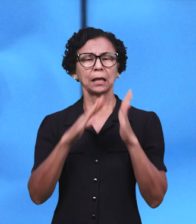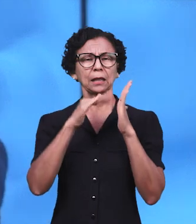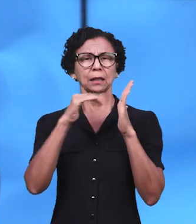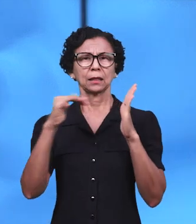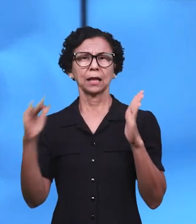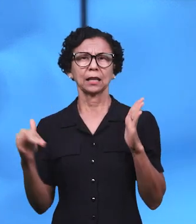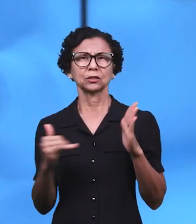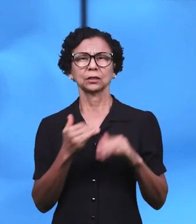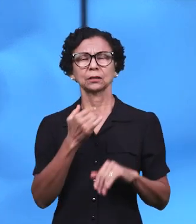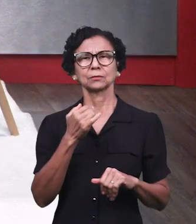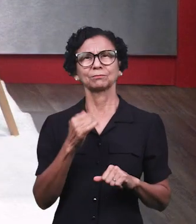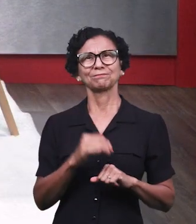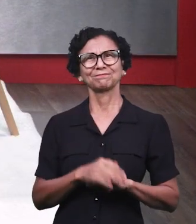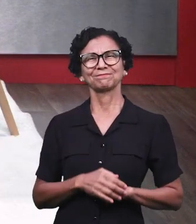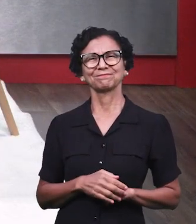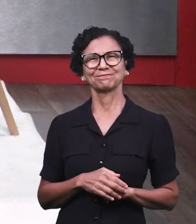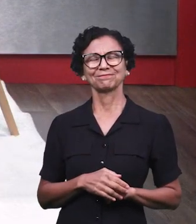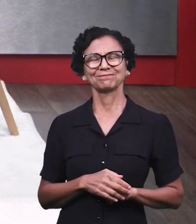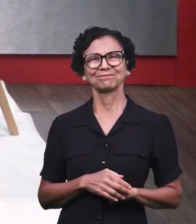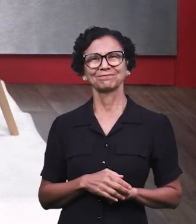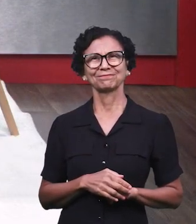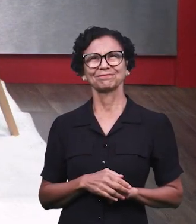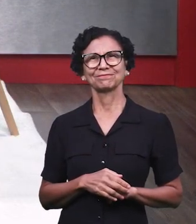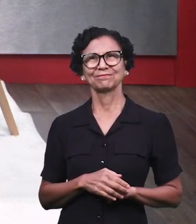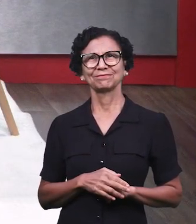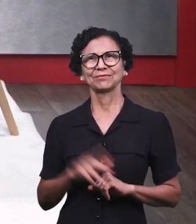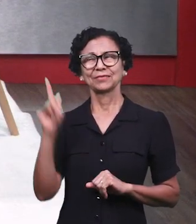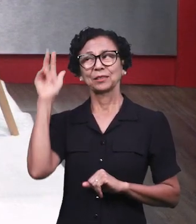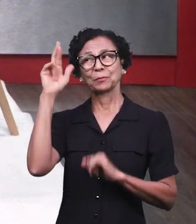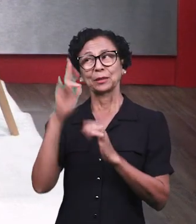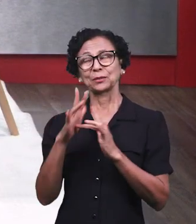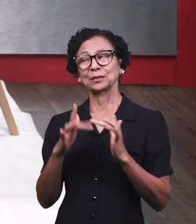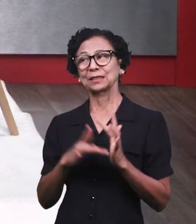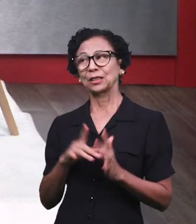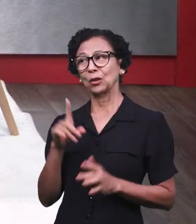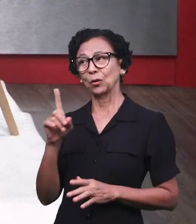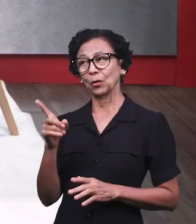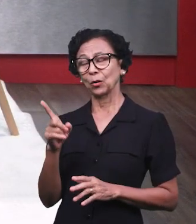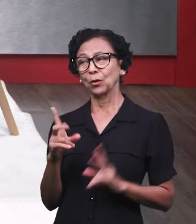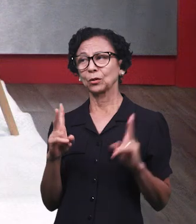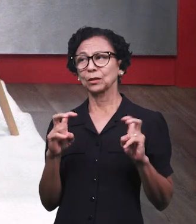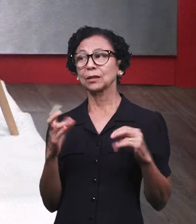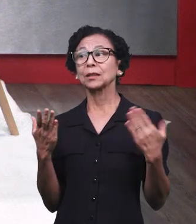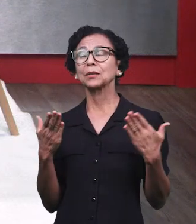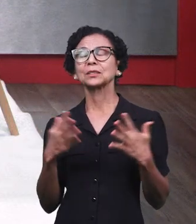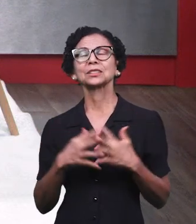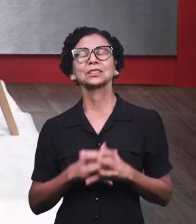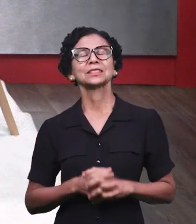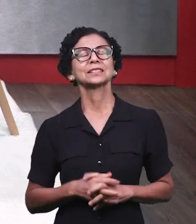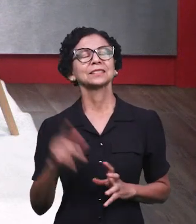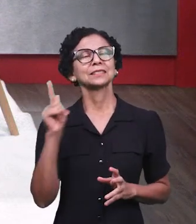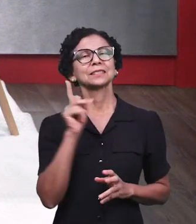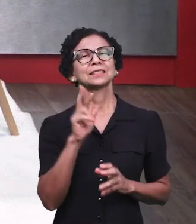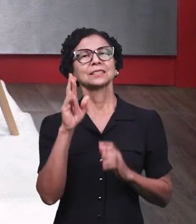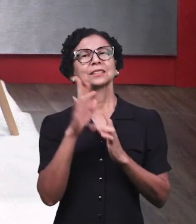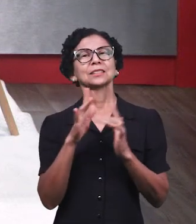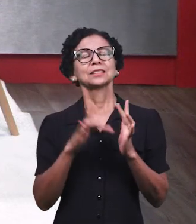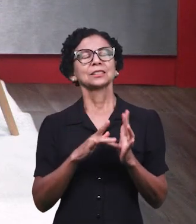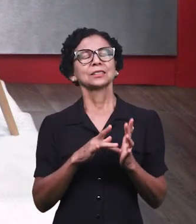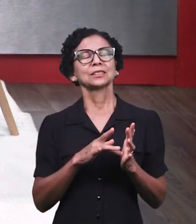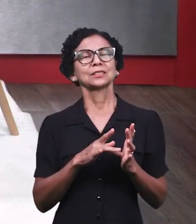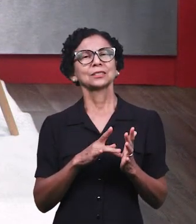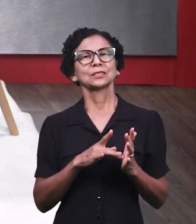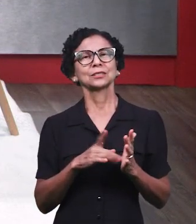estética. A paz do Senhor Jesus, irmã Gabriela, doutora. E olha, você vai dizer hoje qual é o tema do nosso programa. A paz do Senhor Jesus,